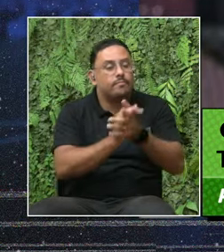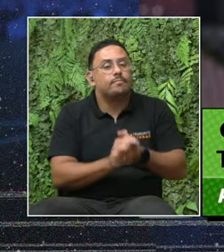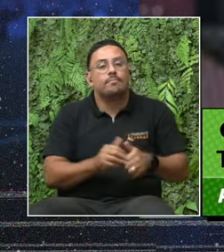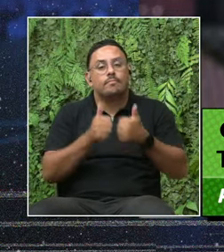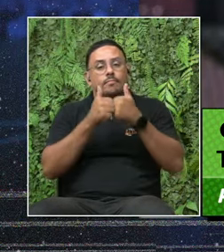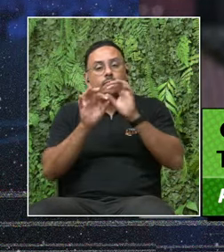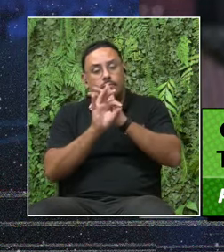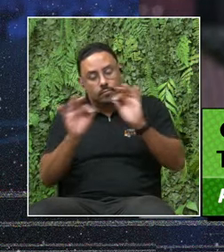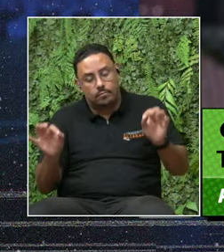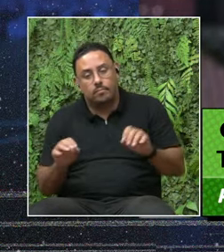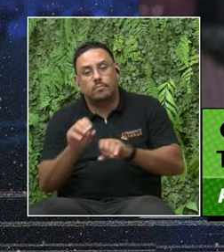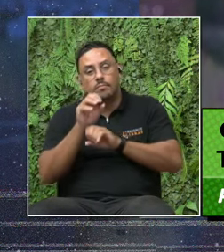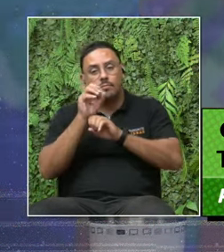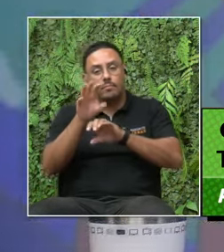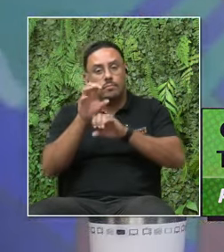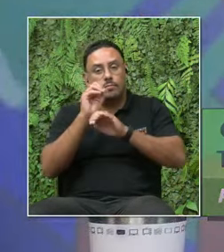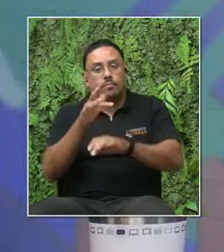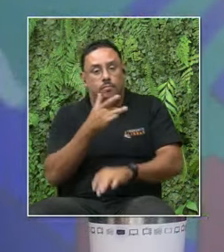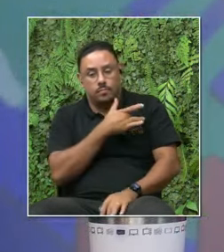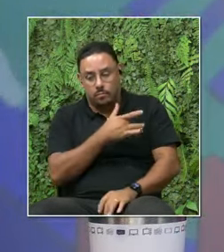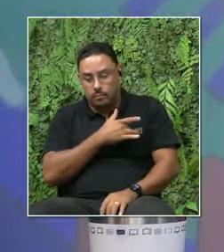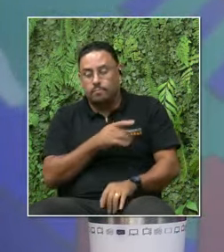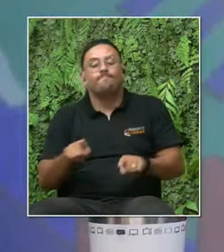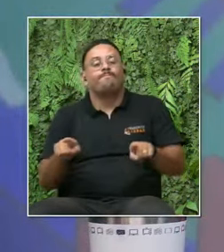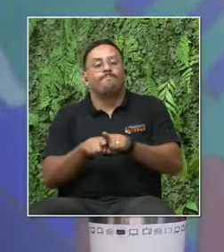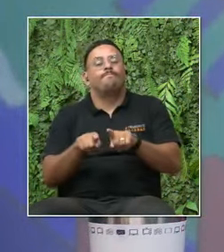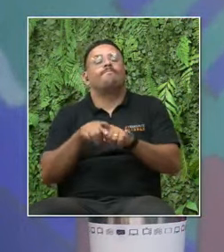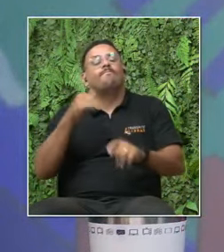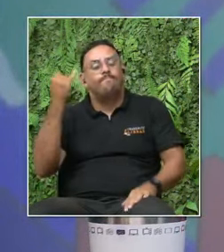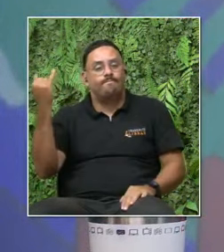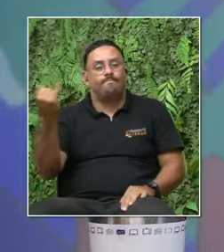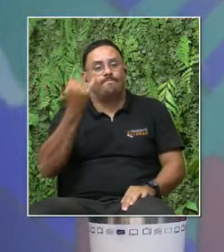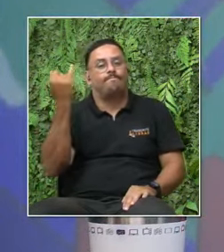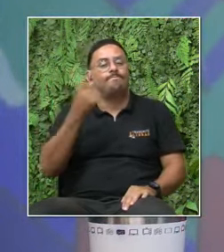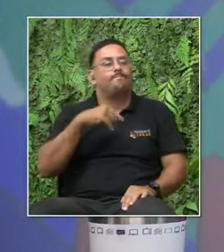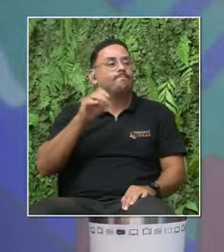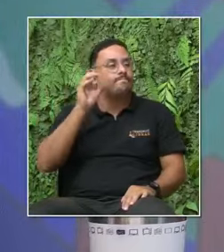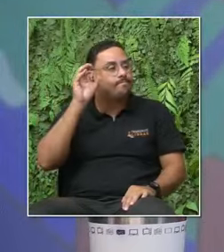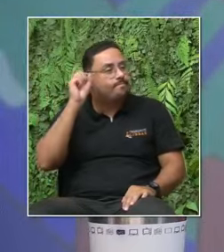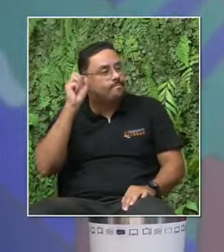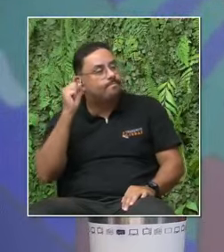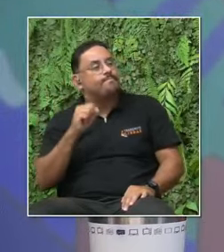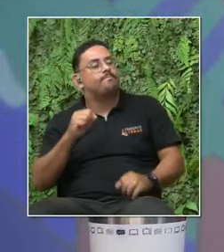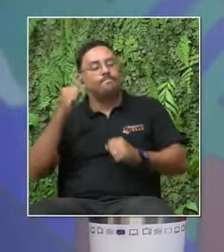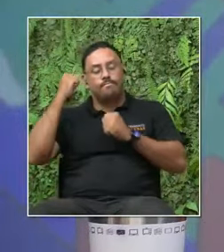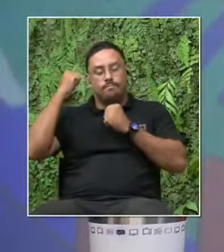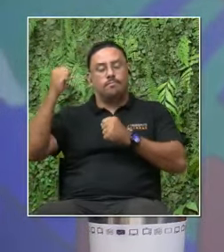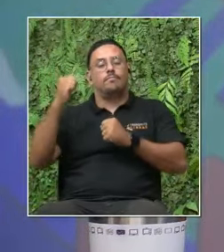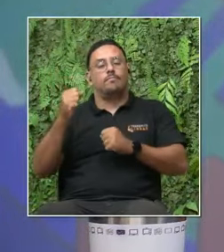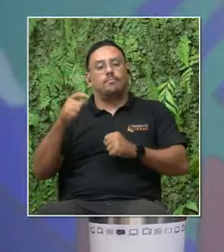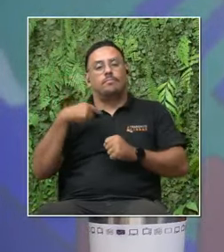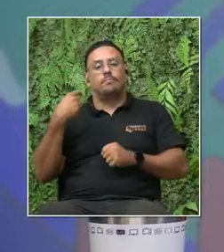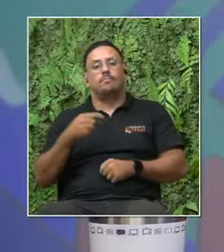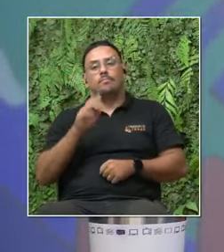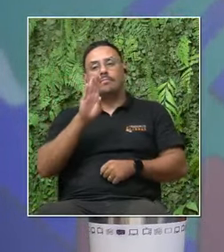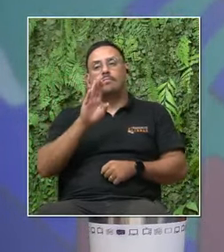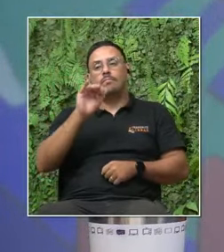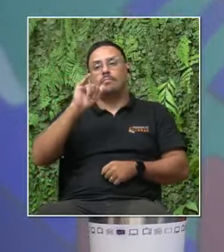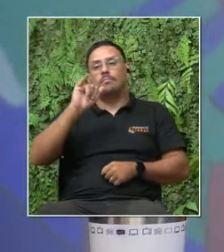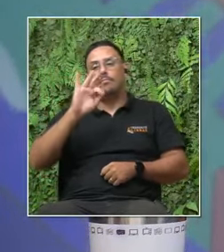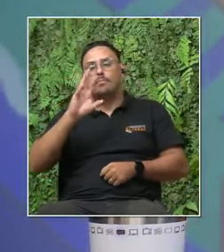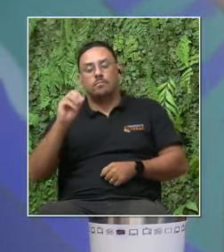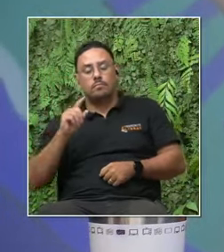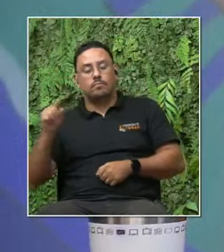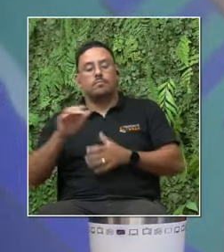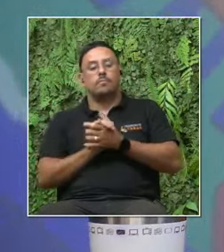o técnico do Cruzeiro e é claro é importante muito importante a gente ouvir também o torcedor e o nosso Bibe nosso Rubens